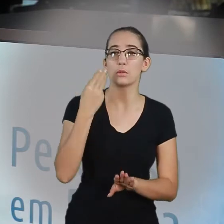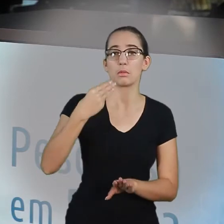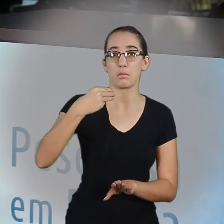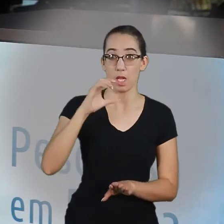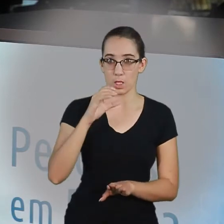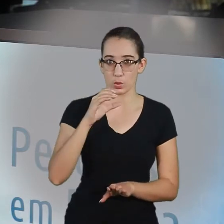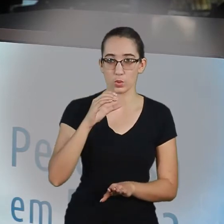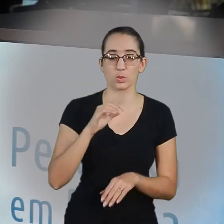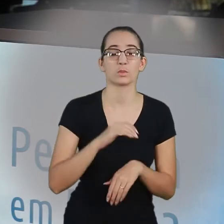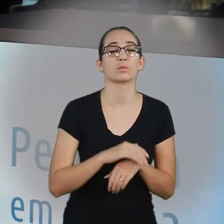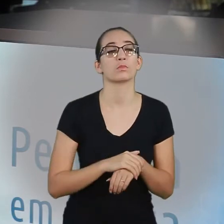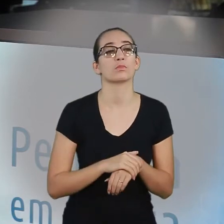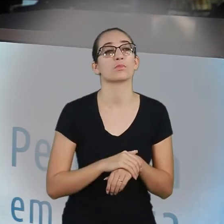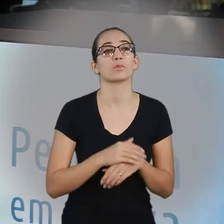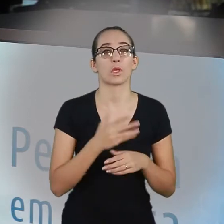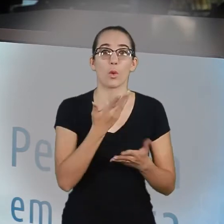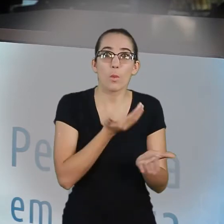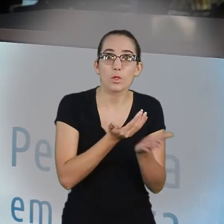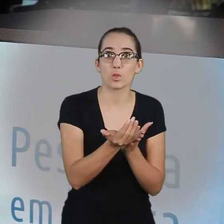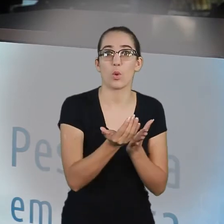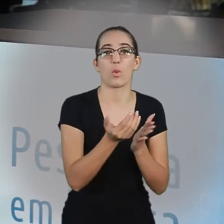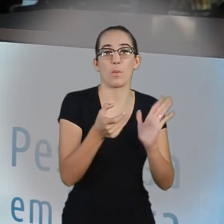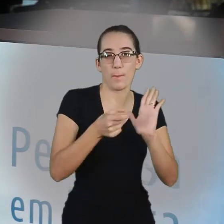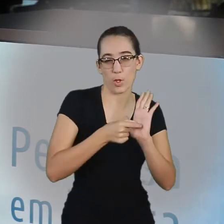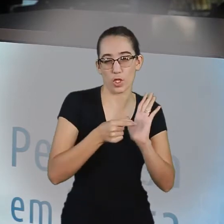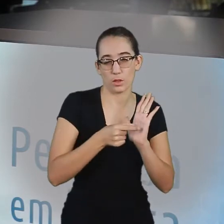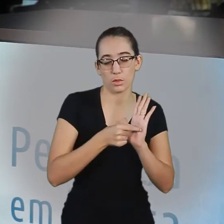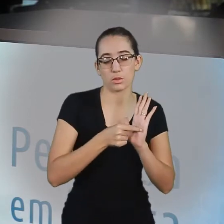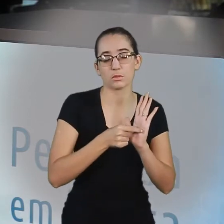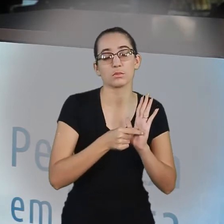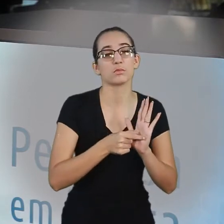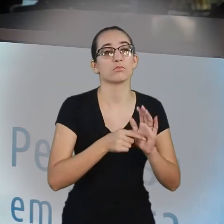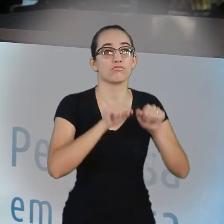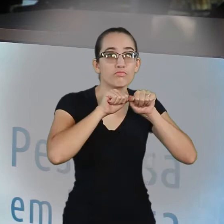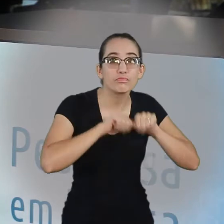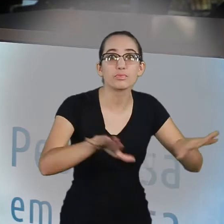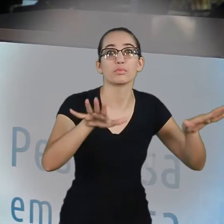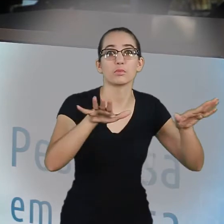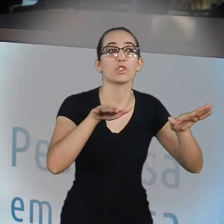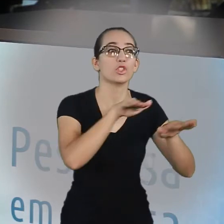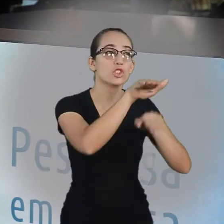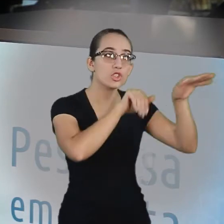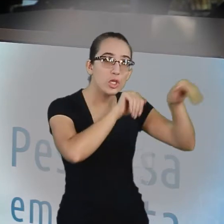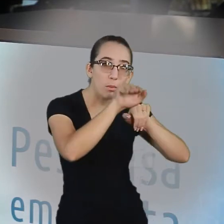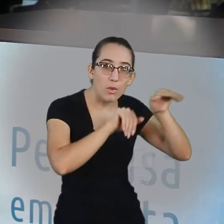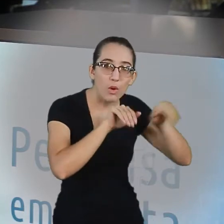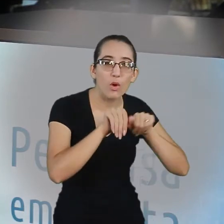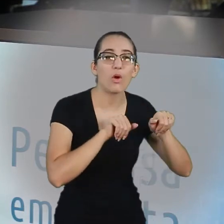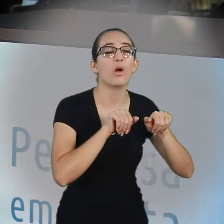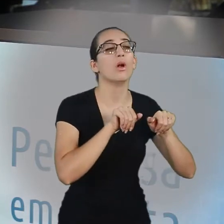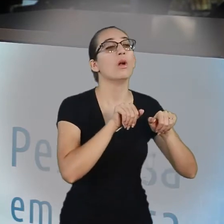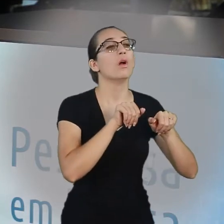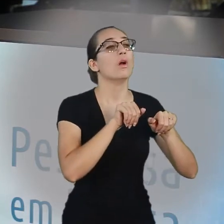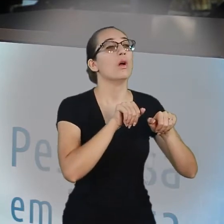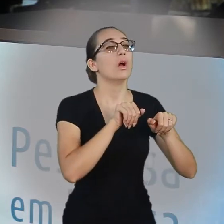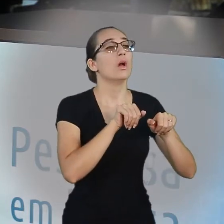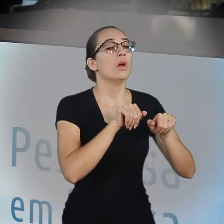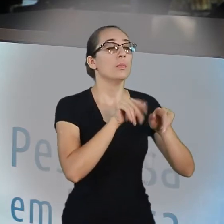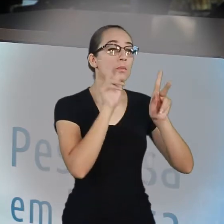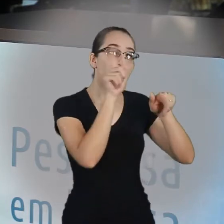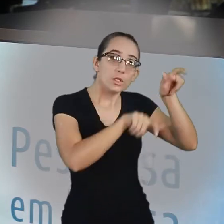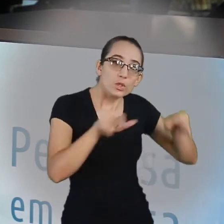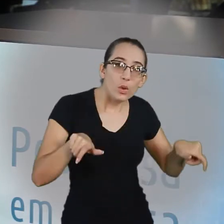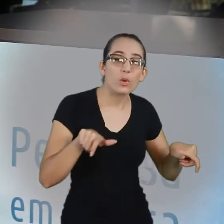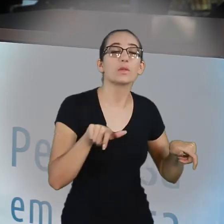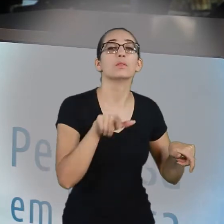ele chamou para o lançamento um pesquisador francês que é diretor de pesquisa da área de IA, inteligência artificial, no Facebook, que é o